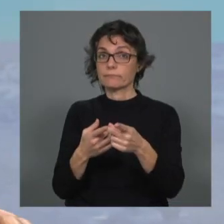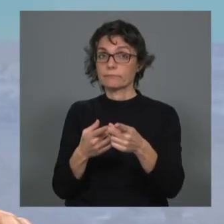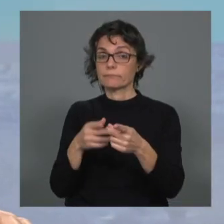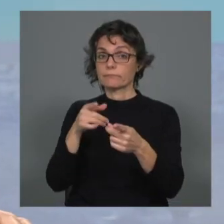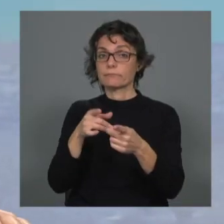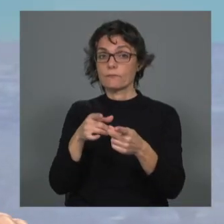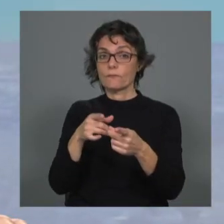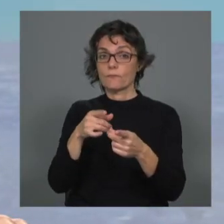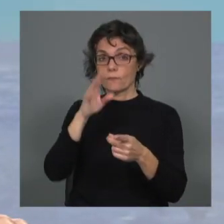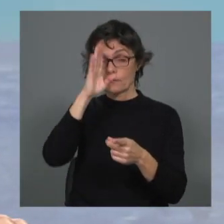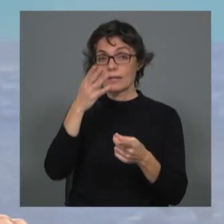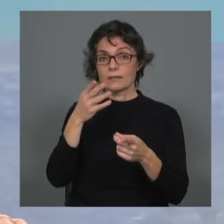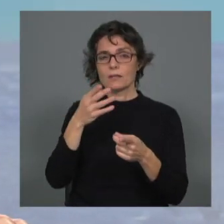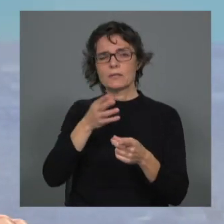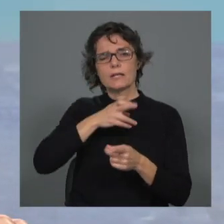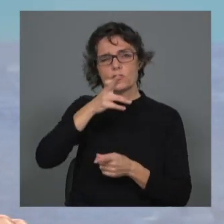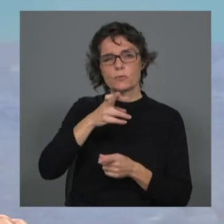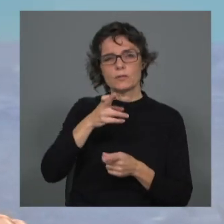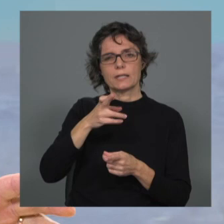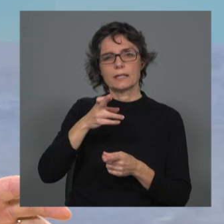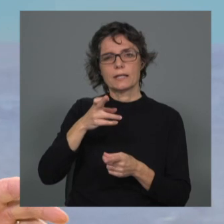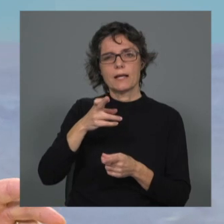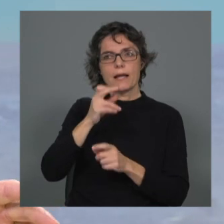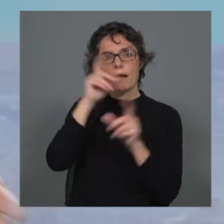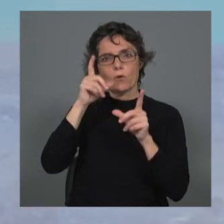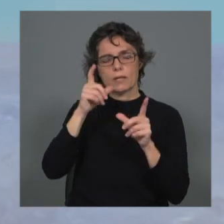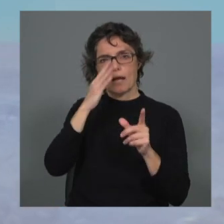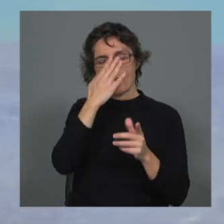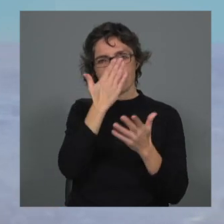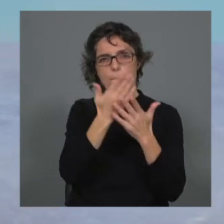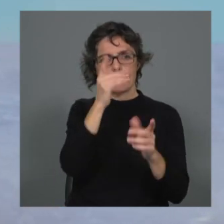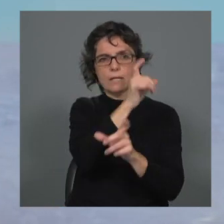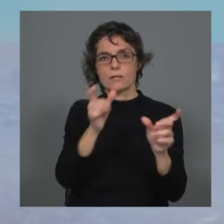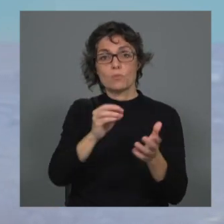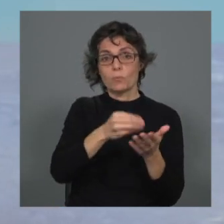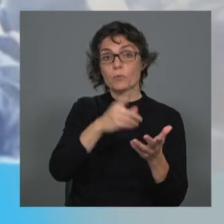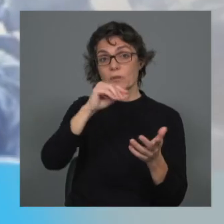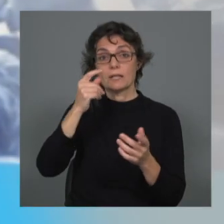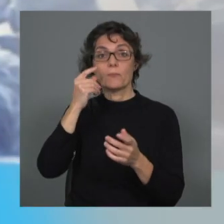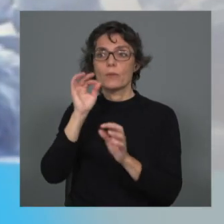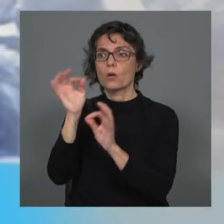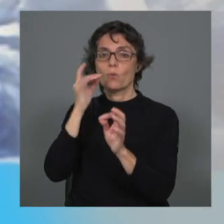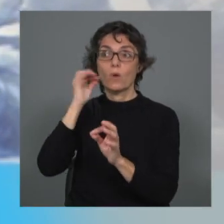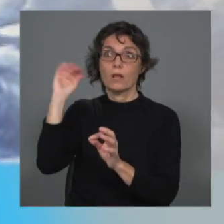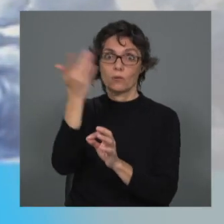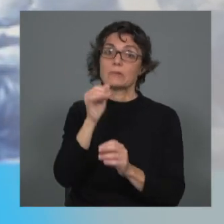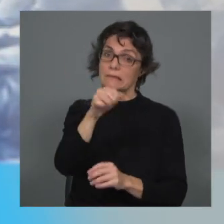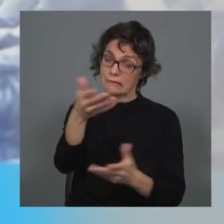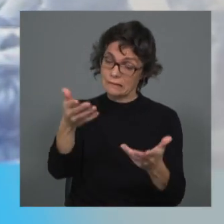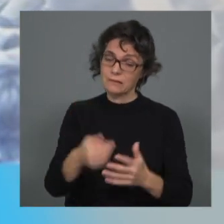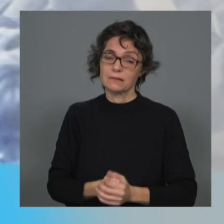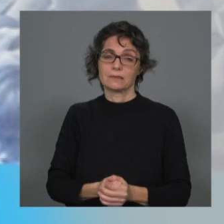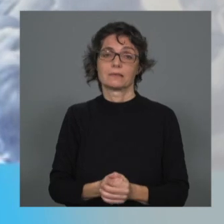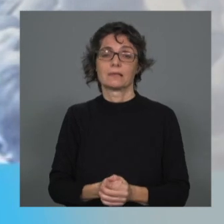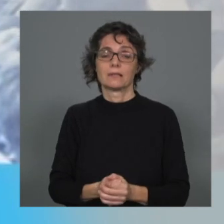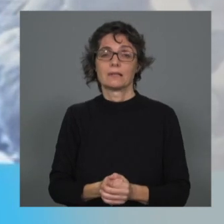clamores dos pobres e aos clamores da terra, não é? Um desígnio que o Papa tanto infelizmente, afirma. A pandemia